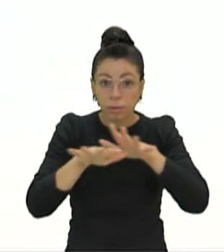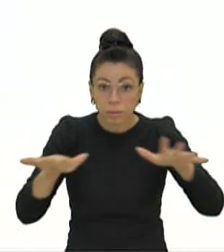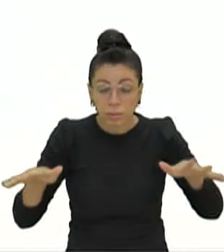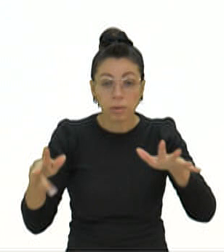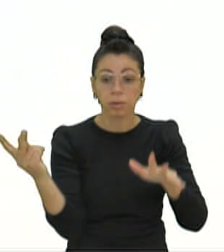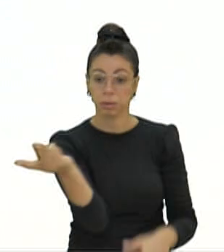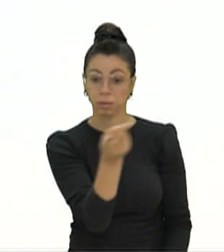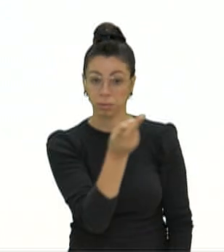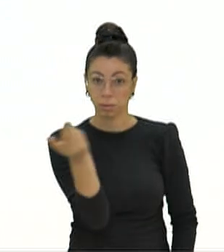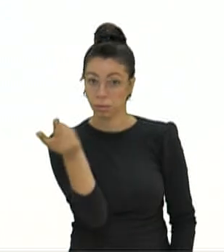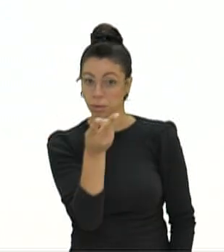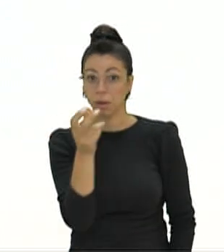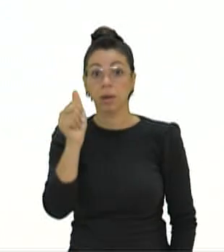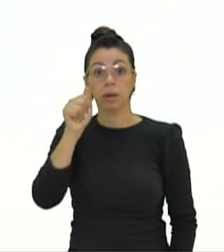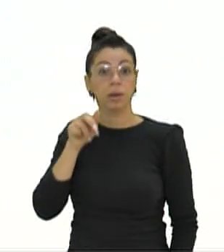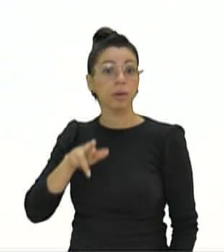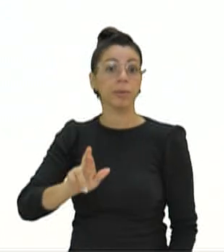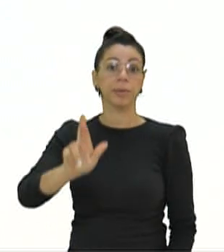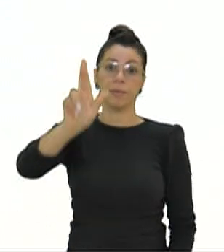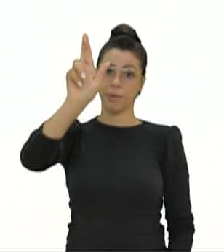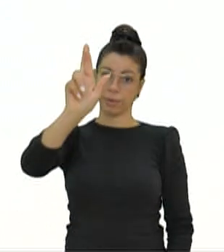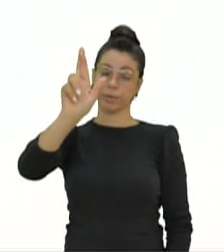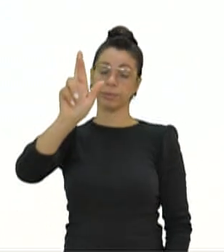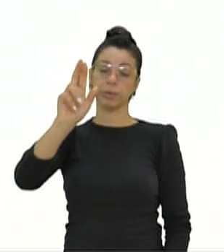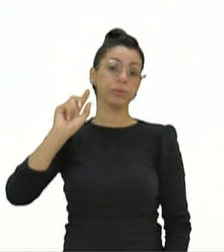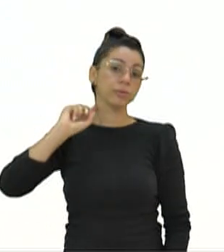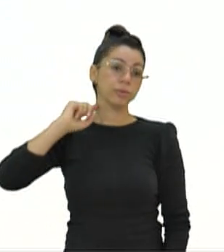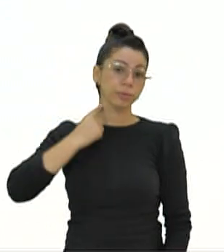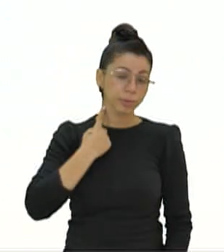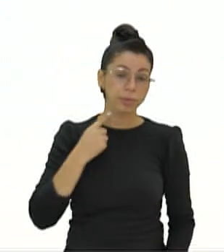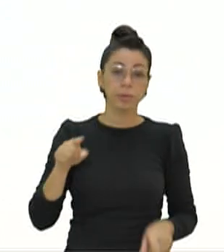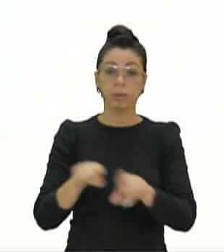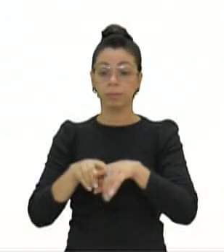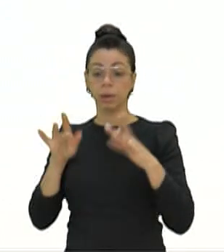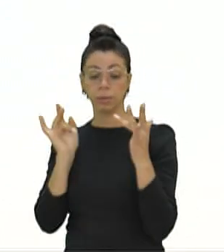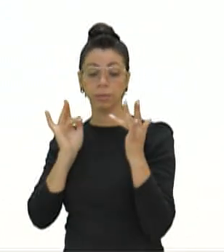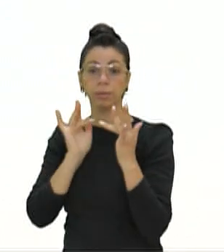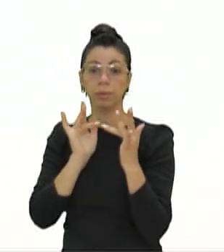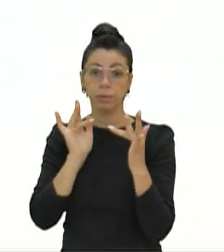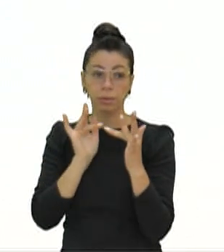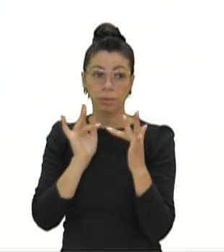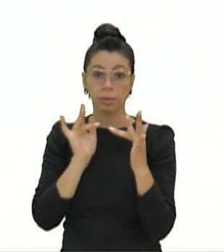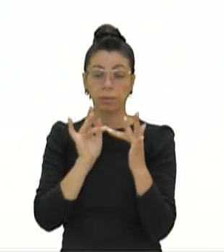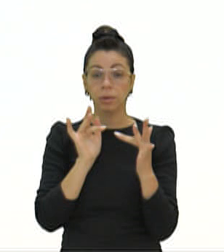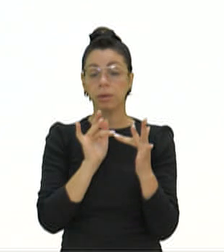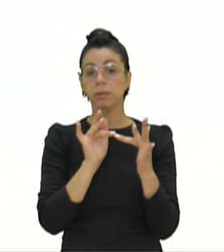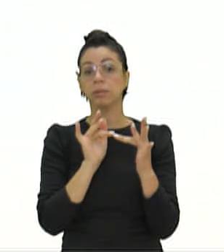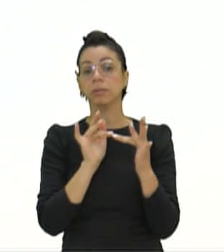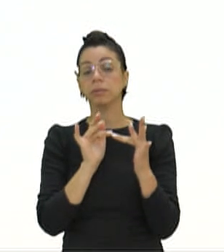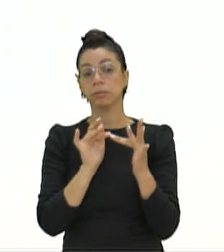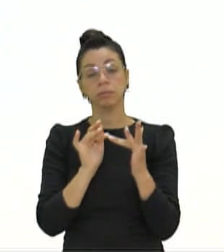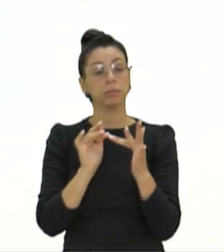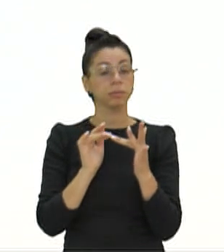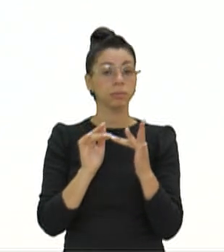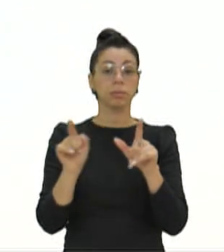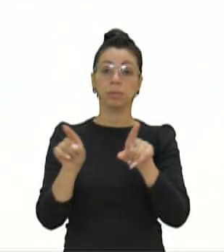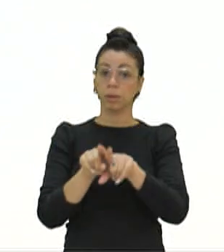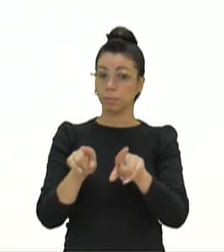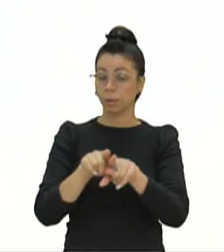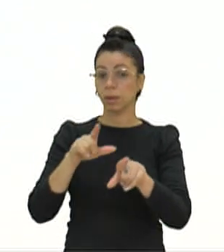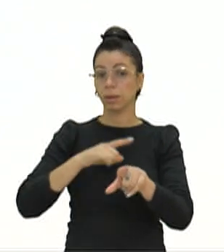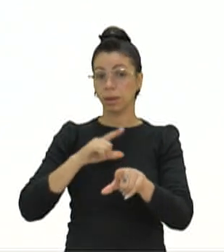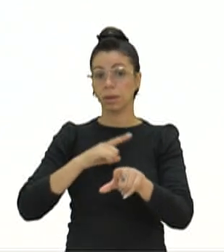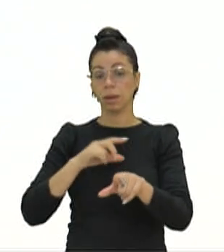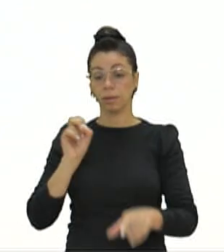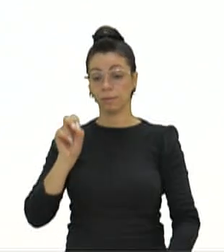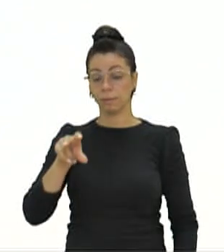duas ocorre pelo ar contaminado, pelo contato físico, né, de objetos também contaminados e de